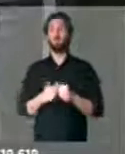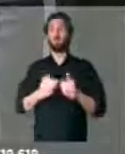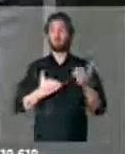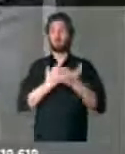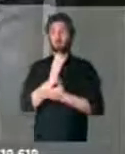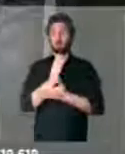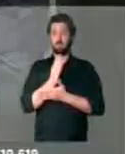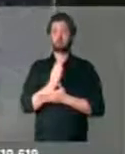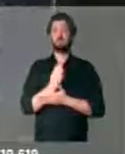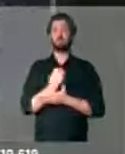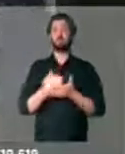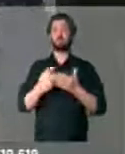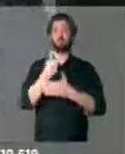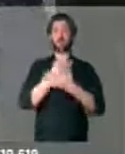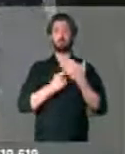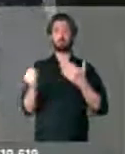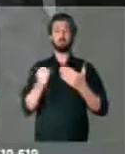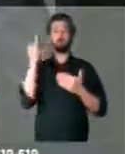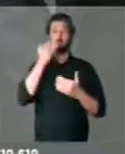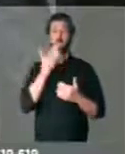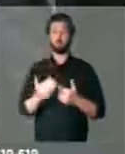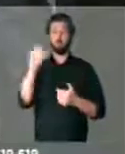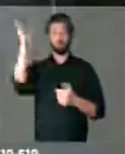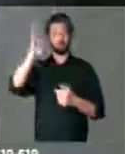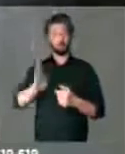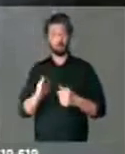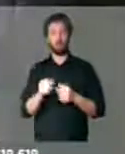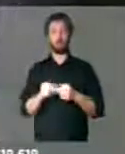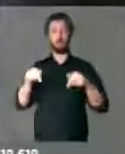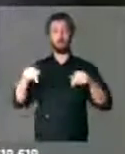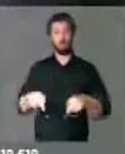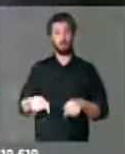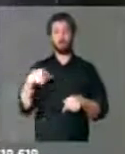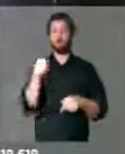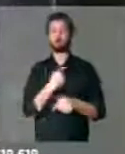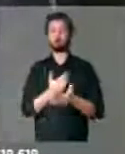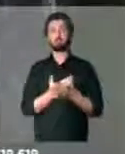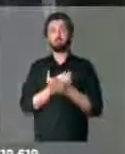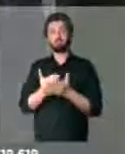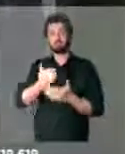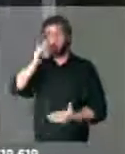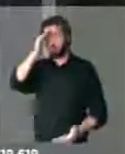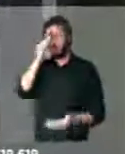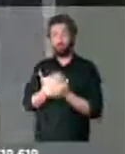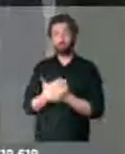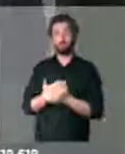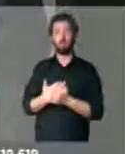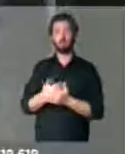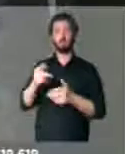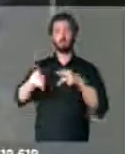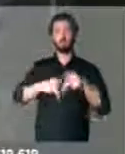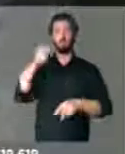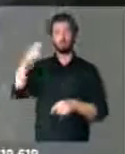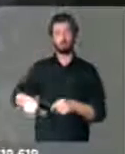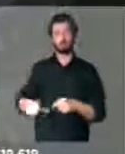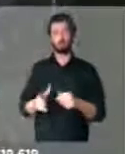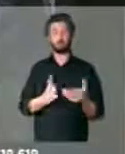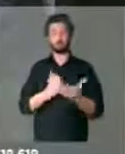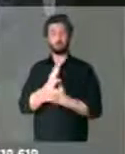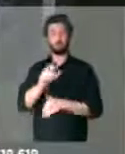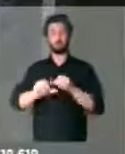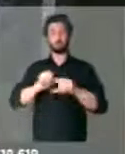aprovamos medidas fundamentais para o futuro desse país. Aqui começamos a restabelecer a credibilidade da nação.